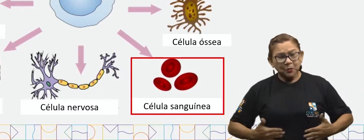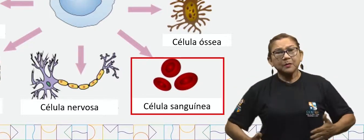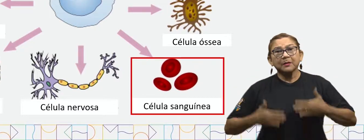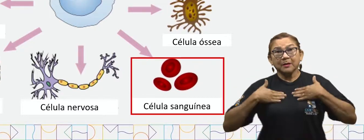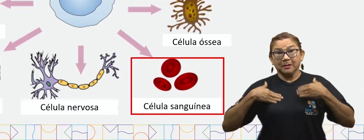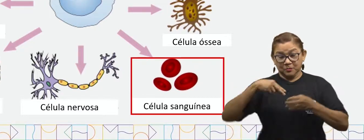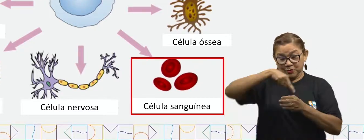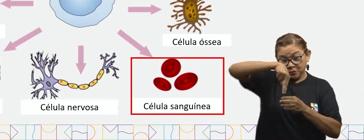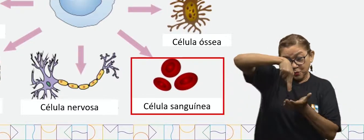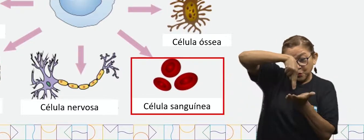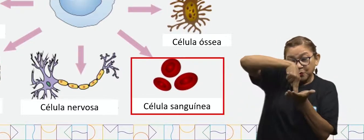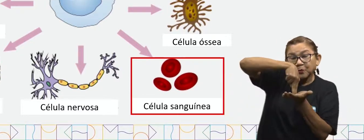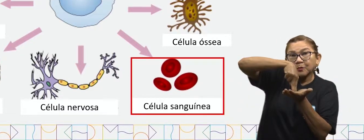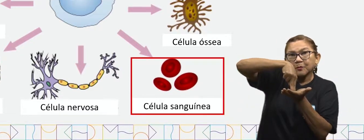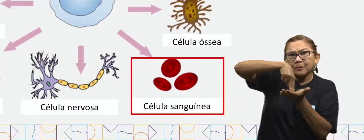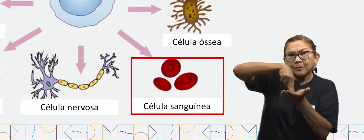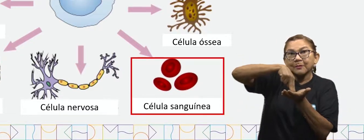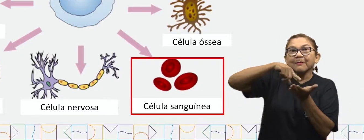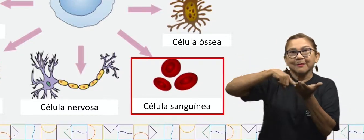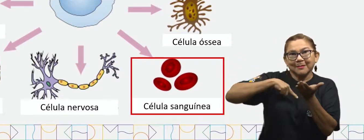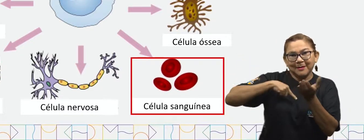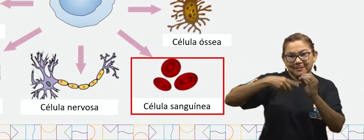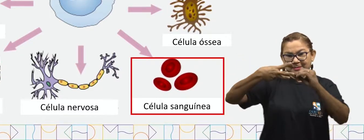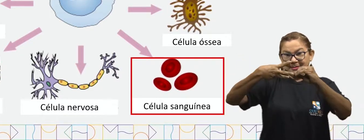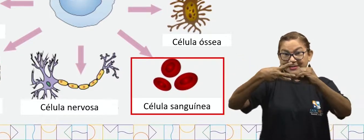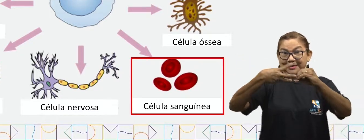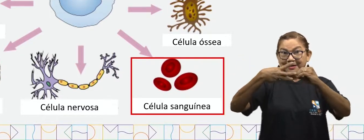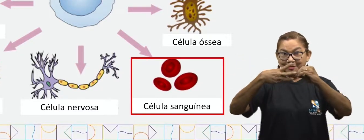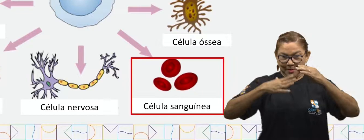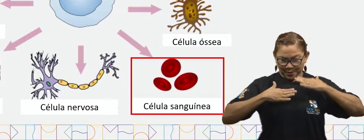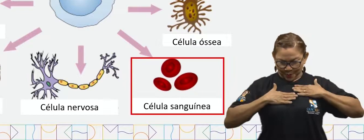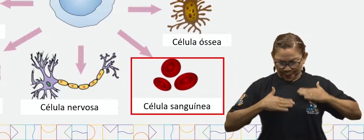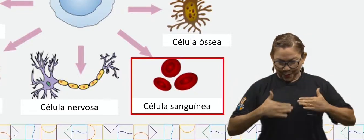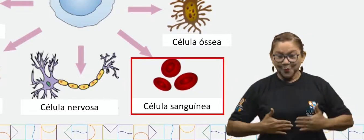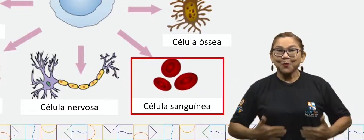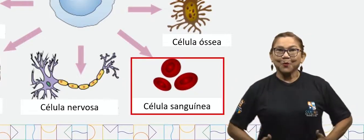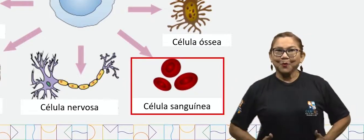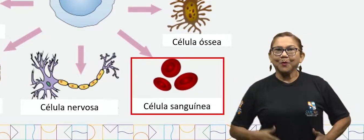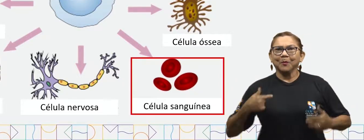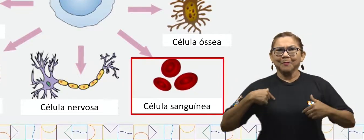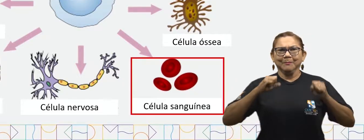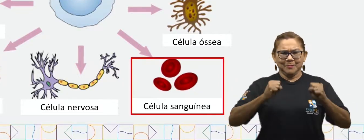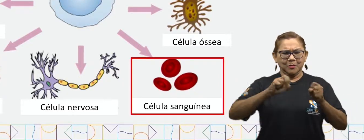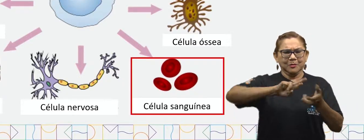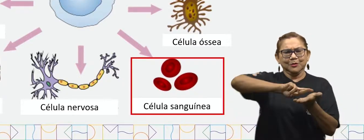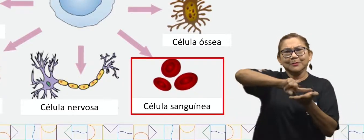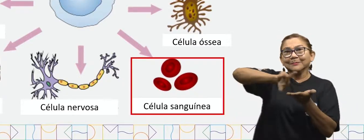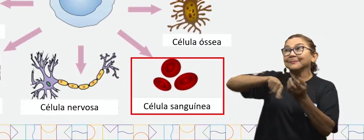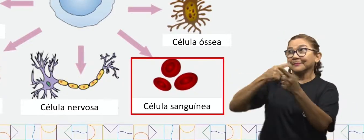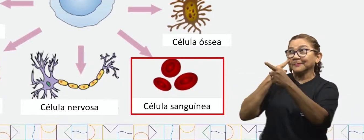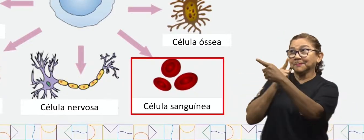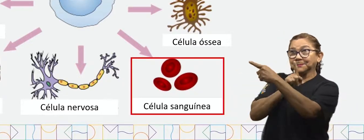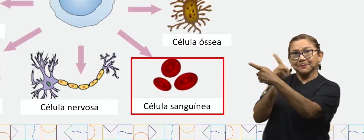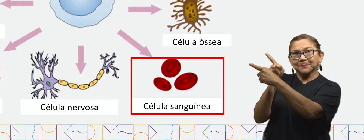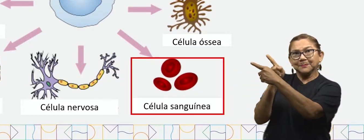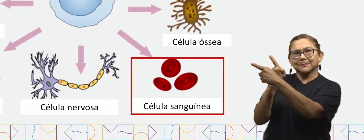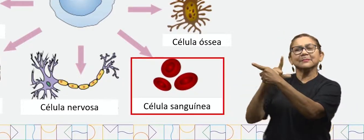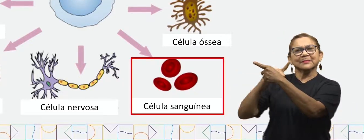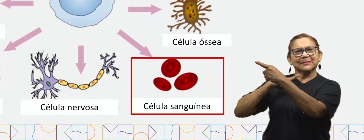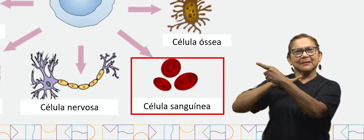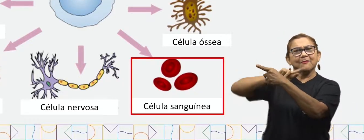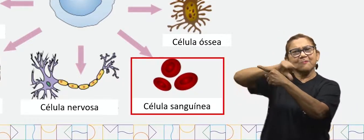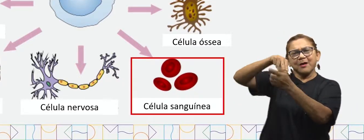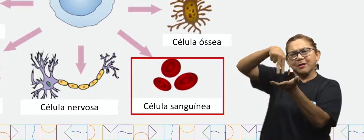as células do nosso corpo podem variar em quantidade. As células do músculo, por exemplo, podem ter vários